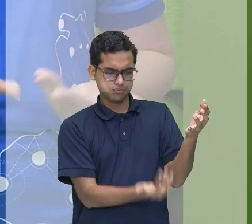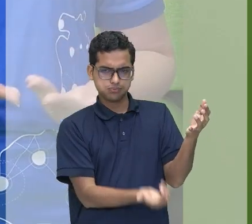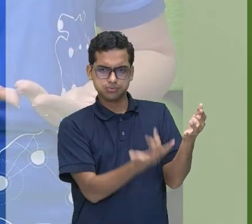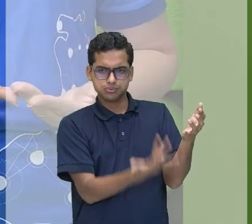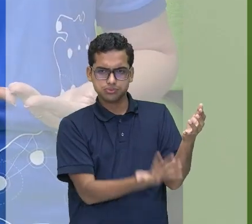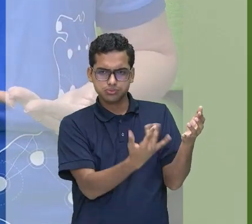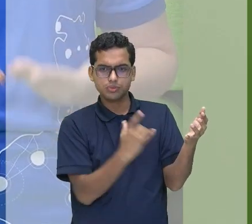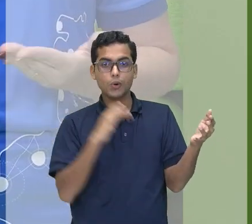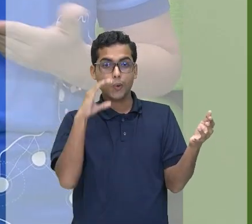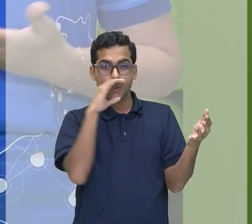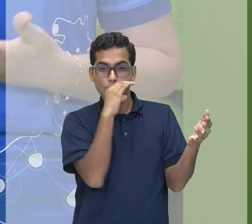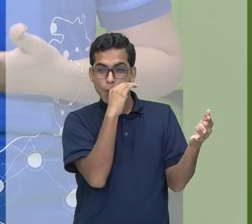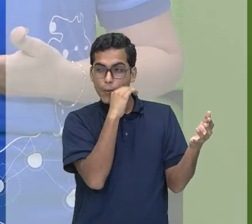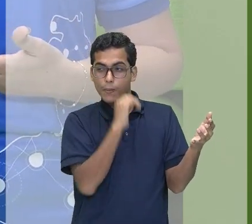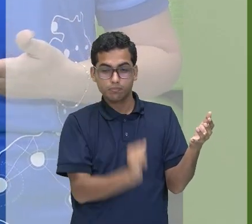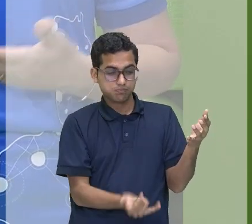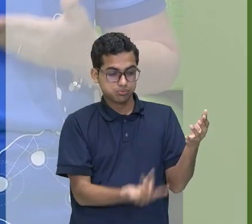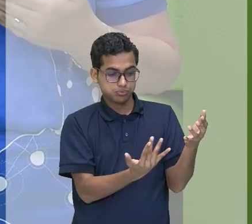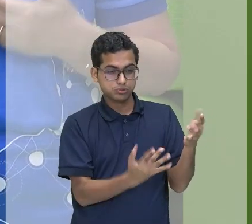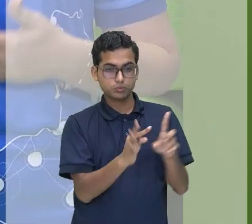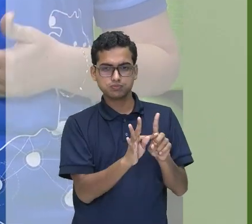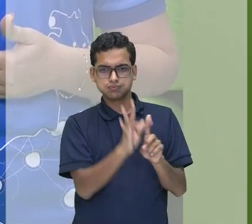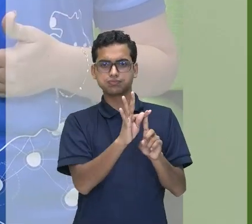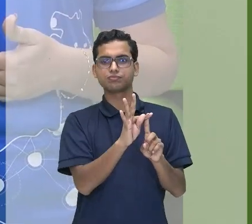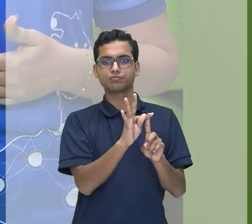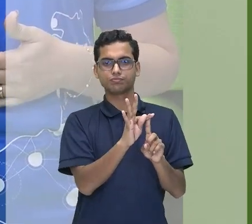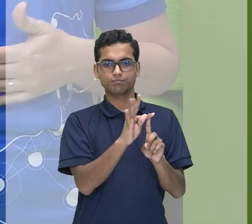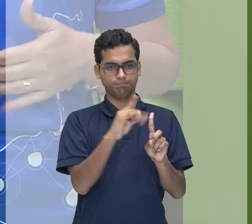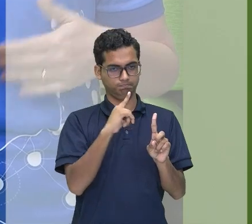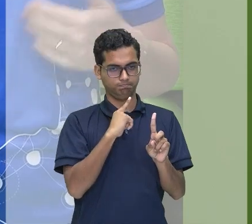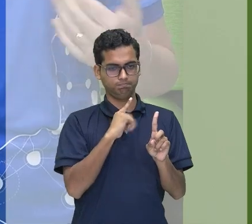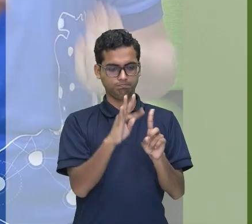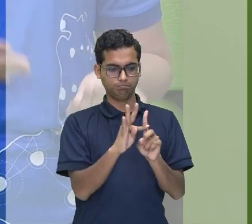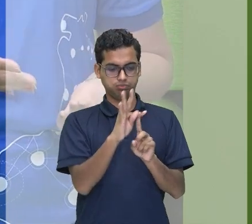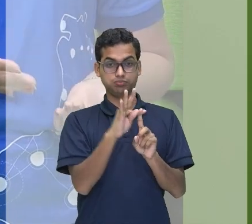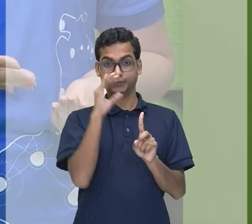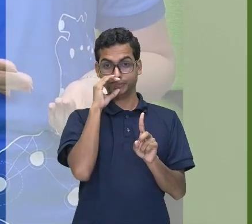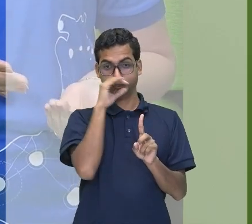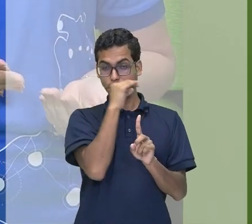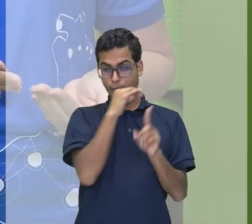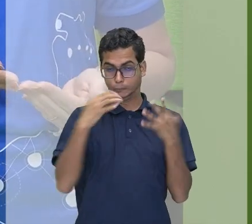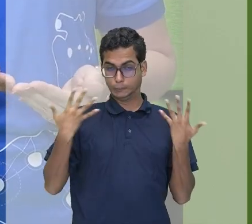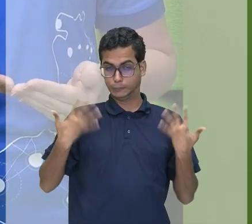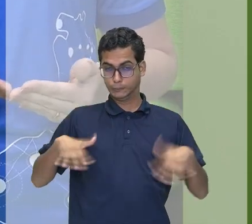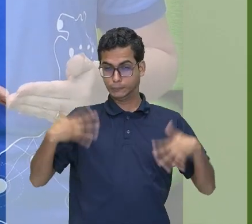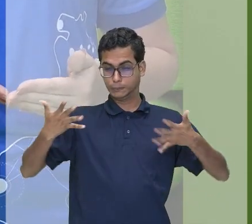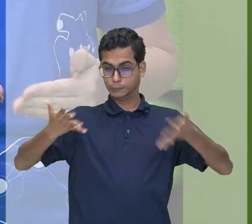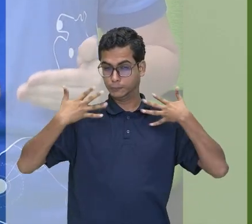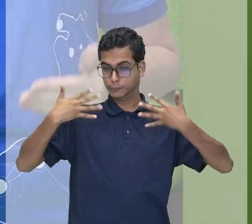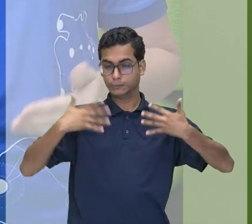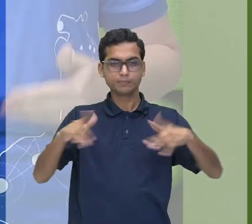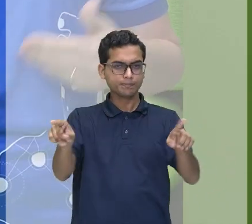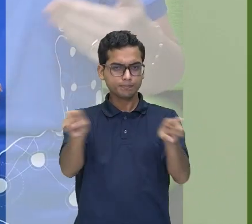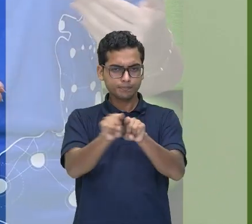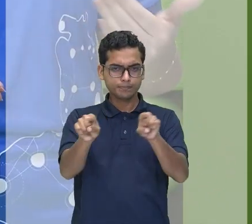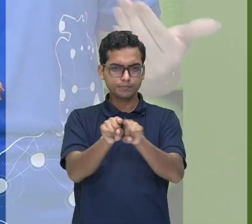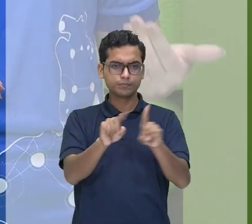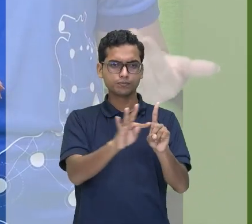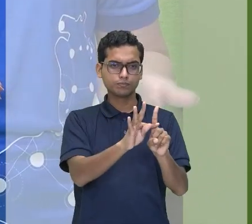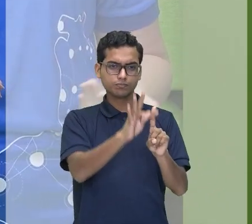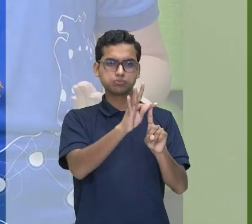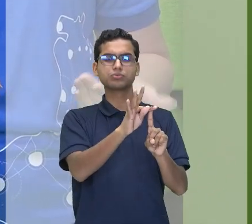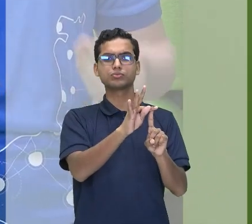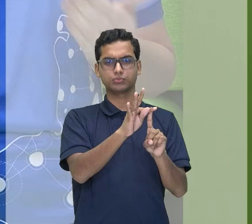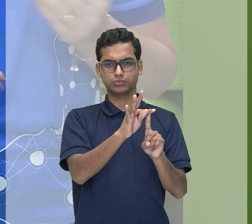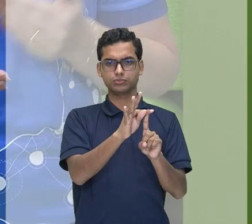altas temperaturas, né? Ele está relacionado às altas temperaturas. E a energia térmica ela é originada a partir da